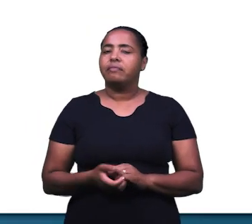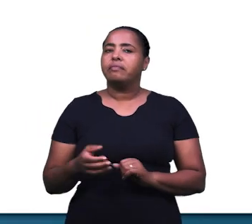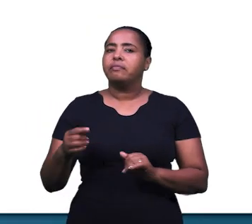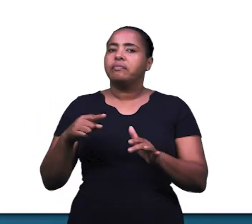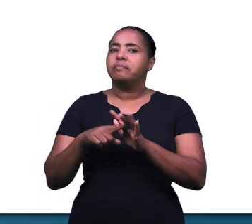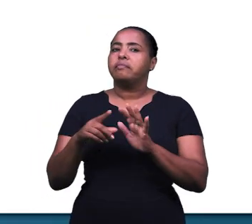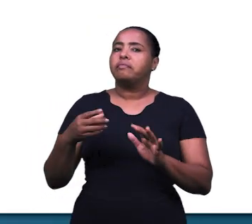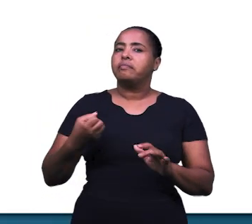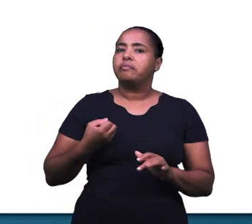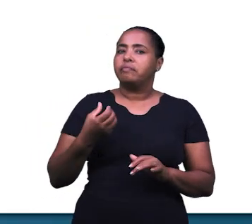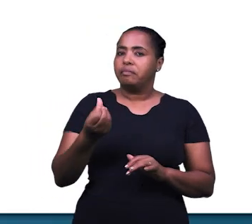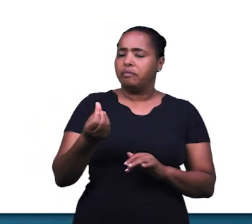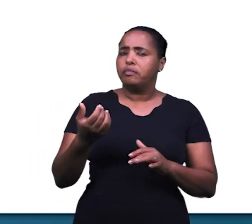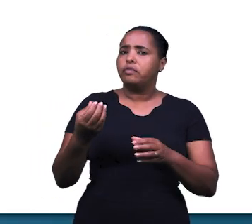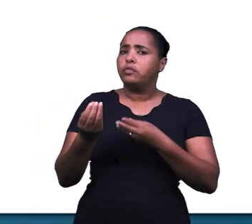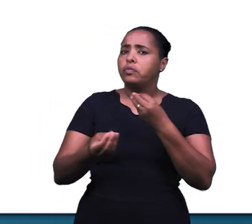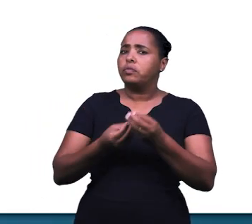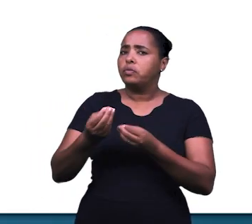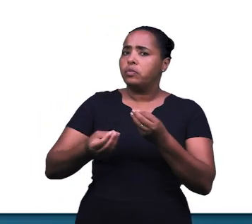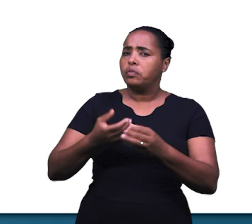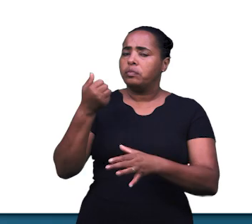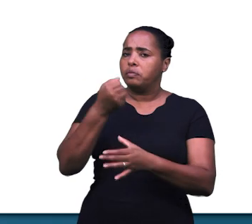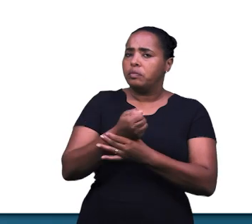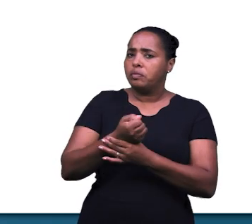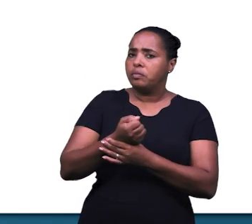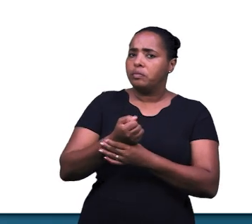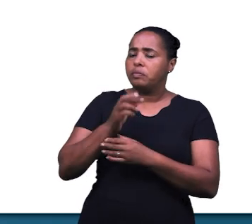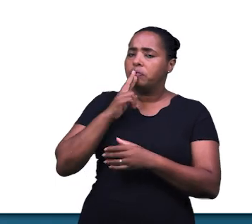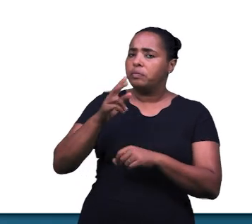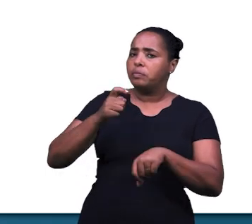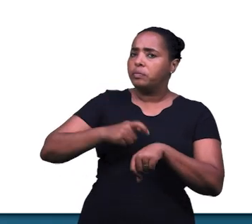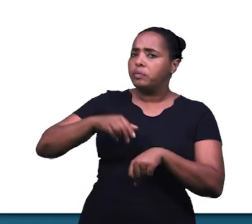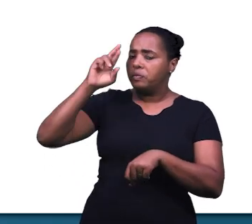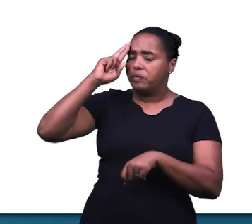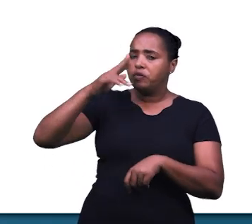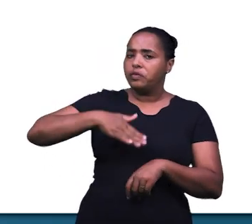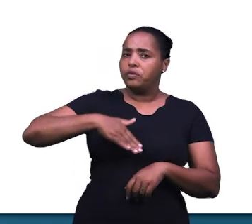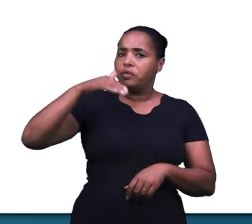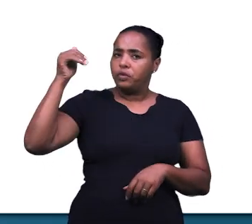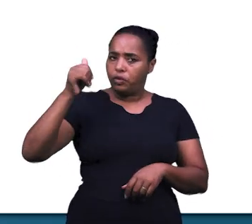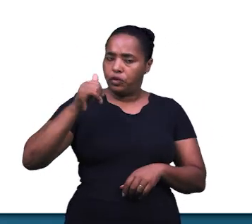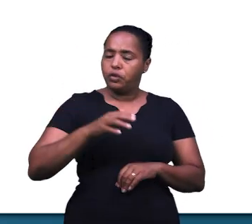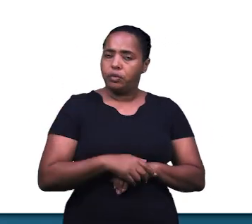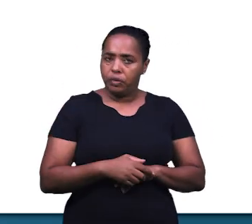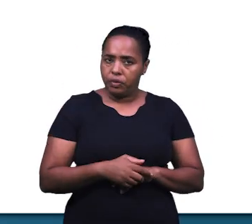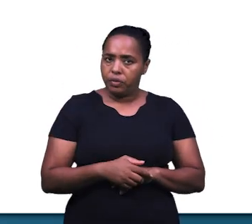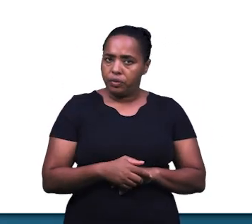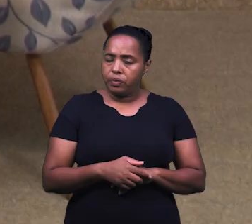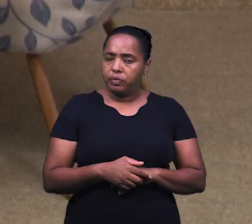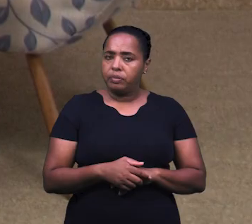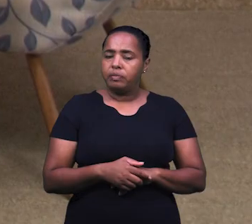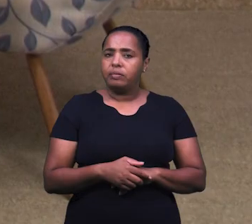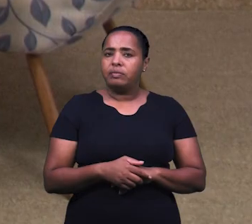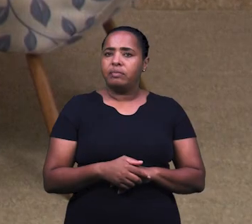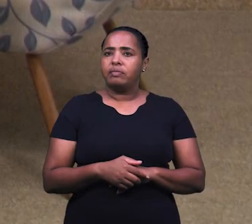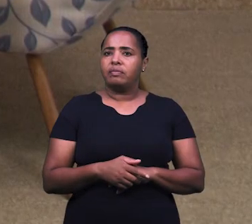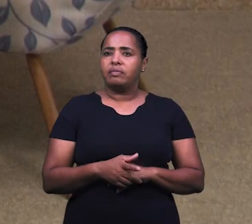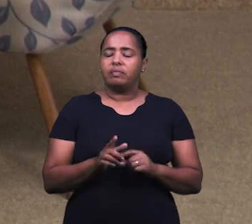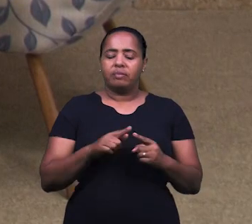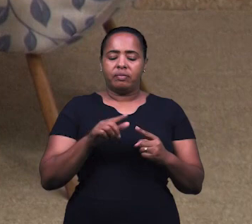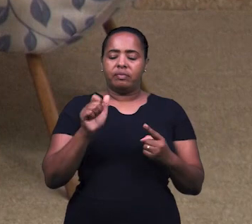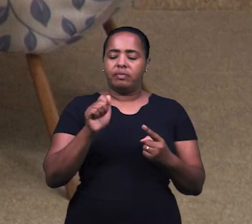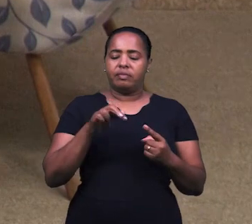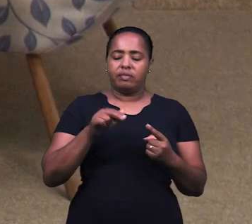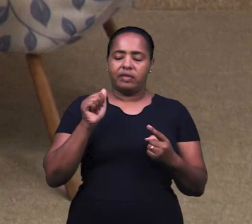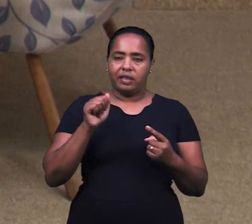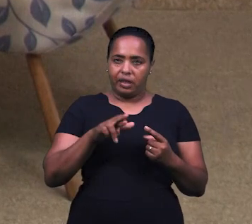Abraão respondeu ao chamado do Senhor no texto de referência Gênesis, capítulo 22, verso 1. Temos a criança